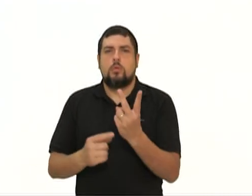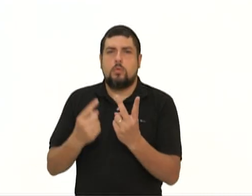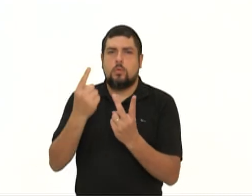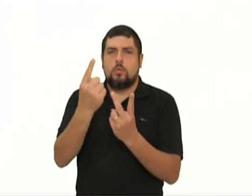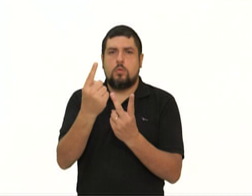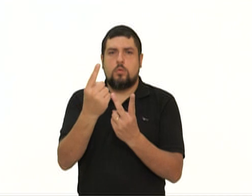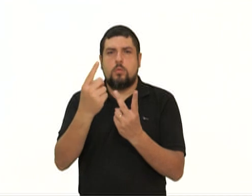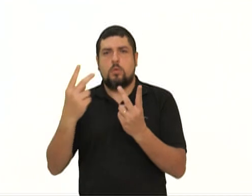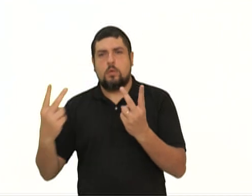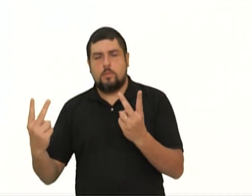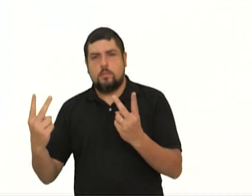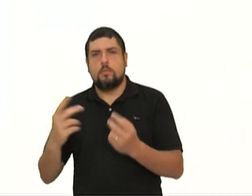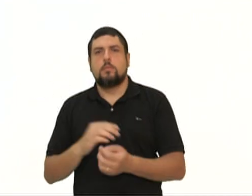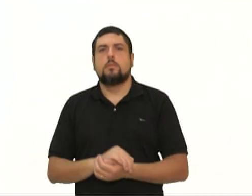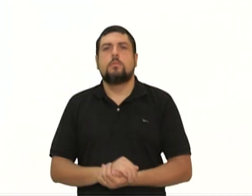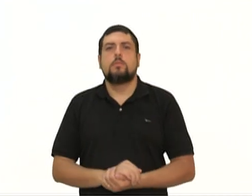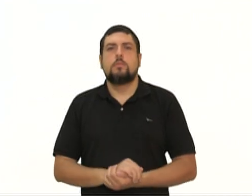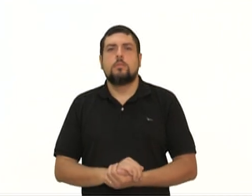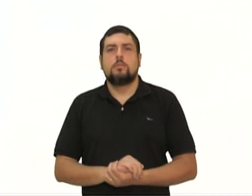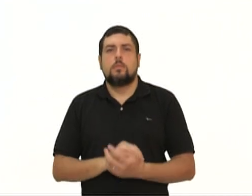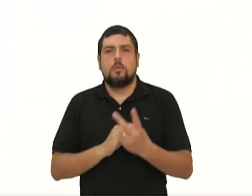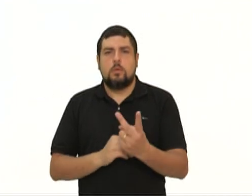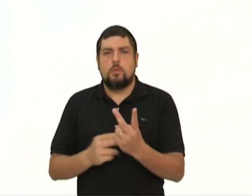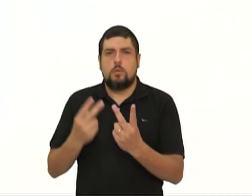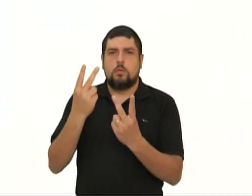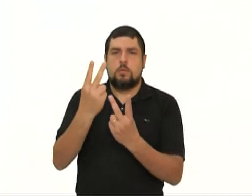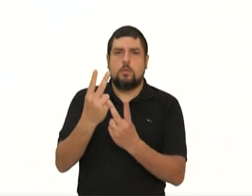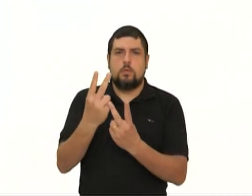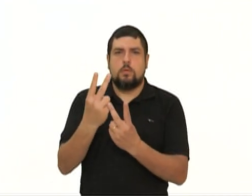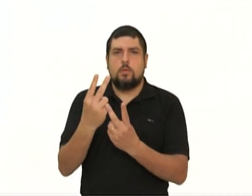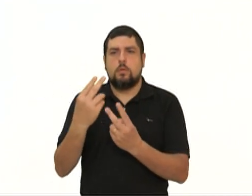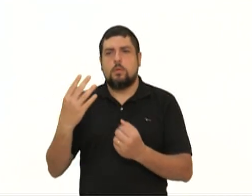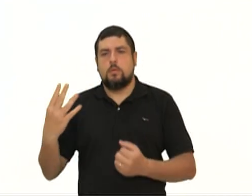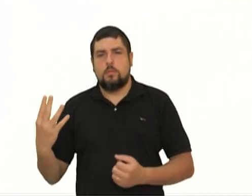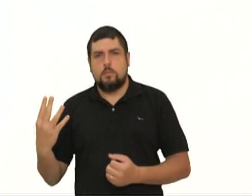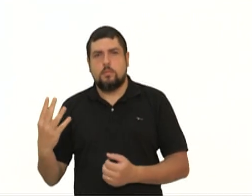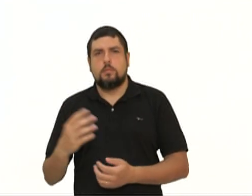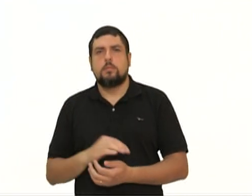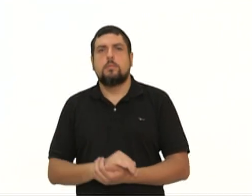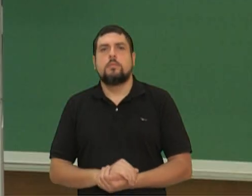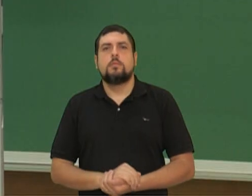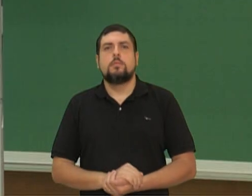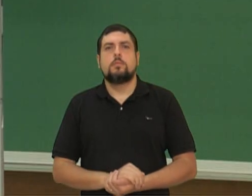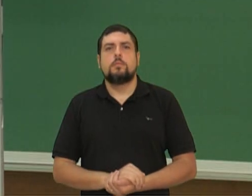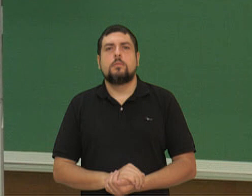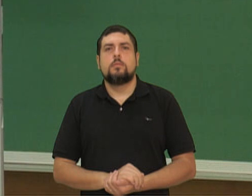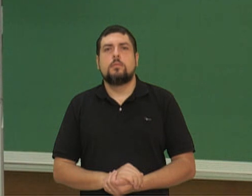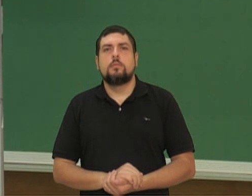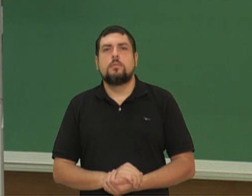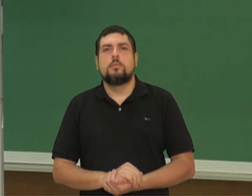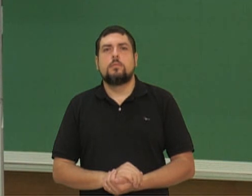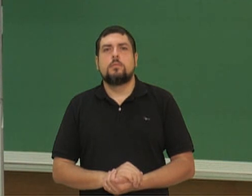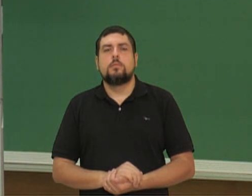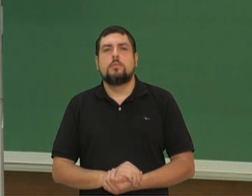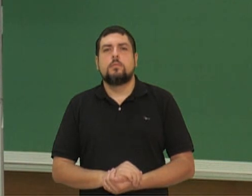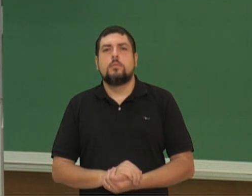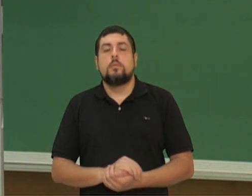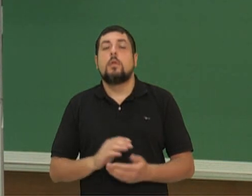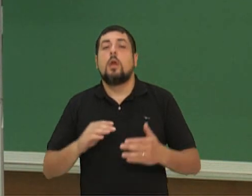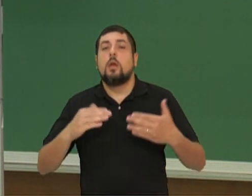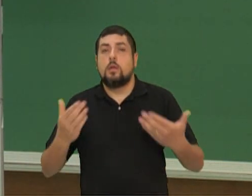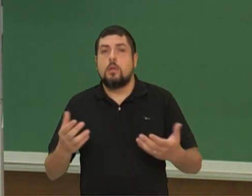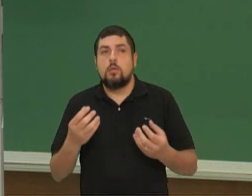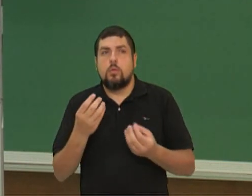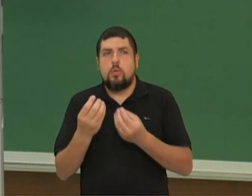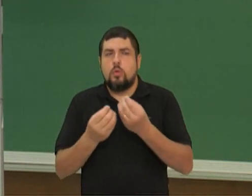1, a 2. Para x igual a 2, 2 elevado a 2, são 4. Então aqui eu tenho